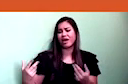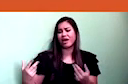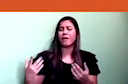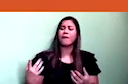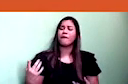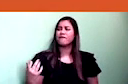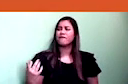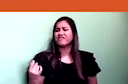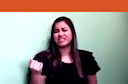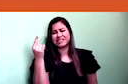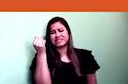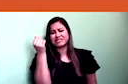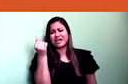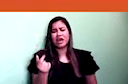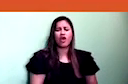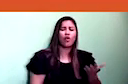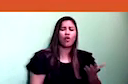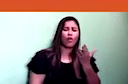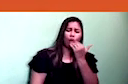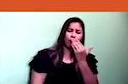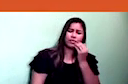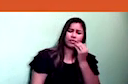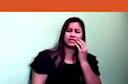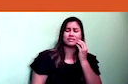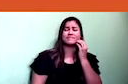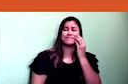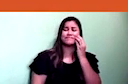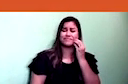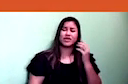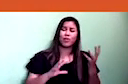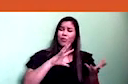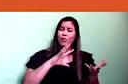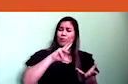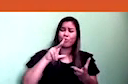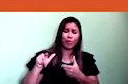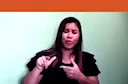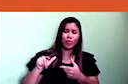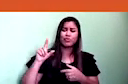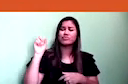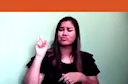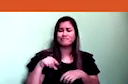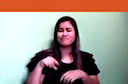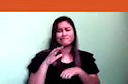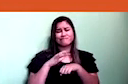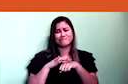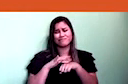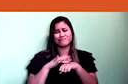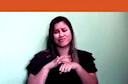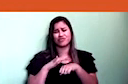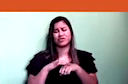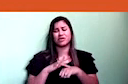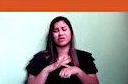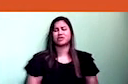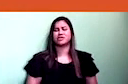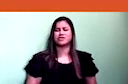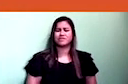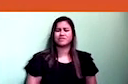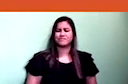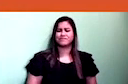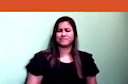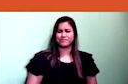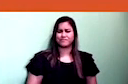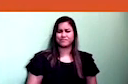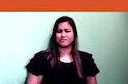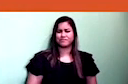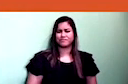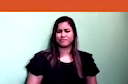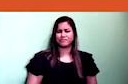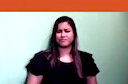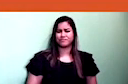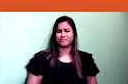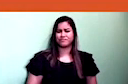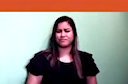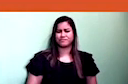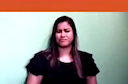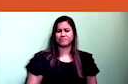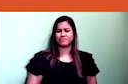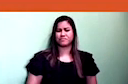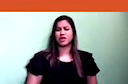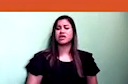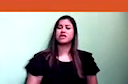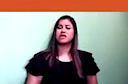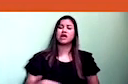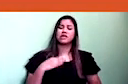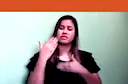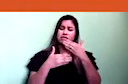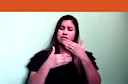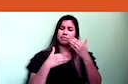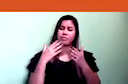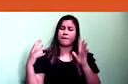alimentação. O mundo real está doente, né? Muitas frustrações irão impactar em